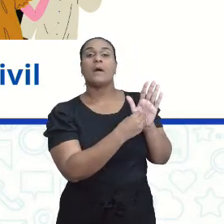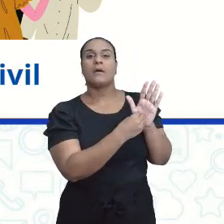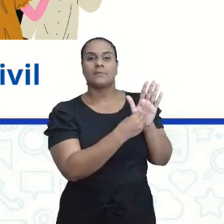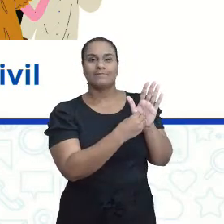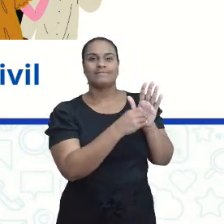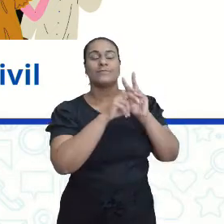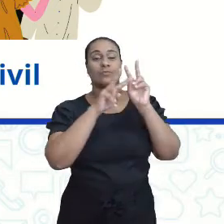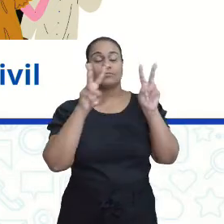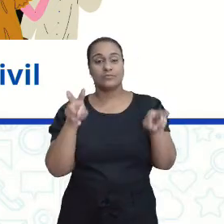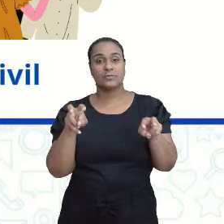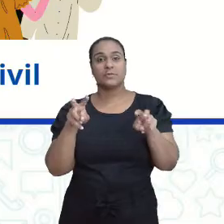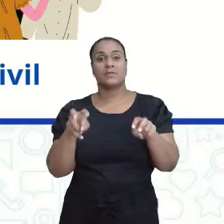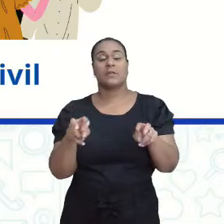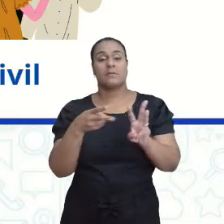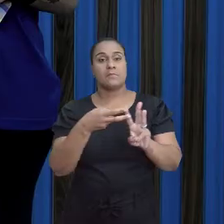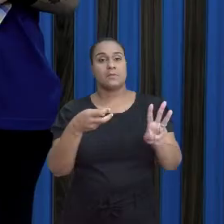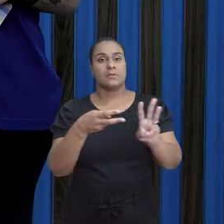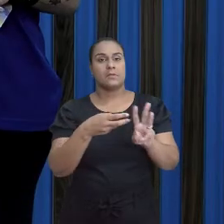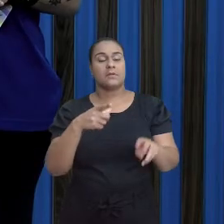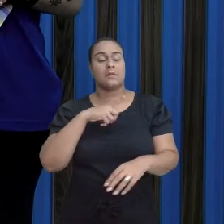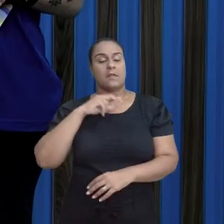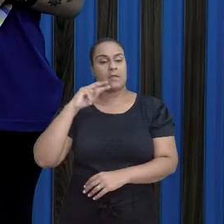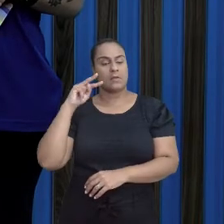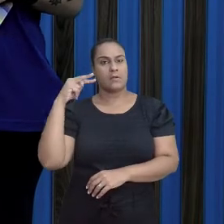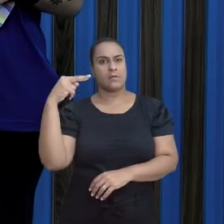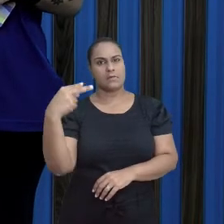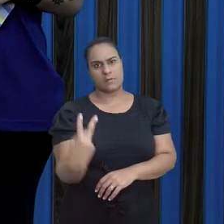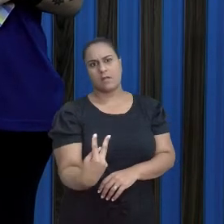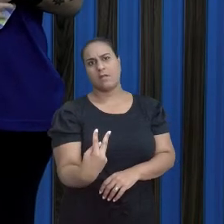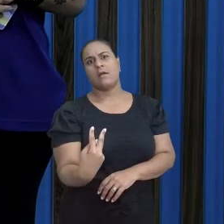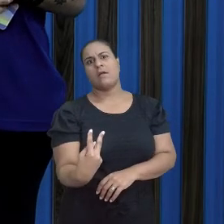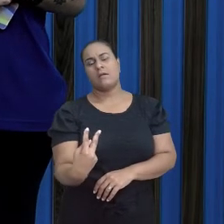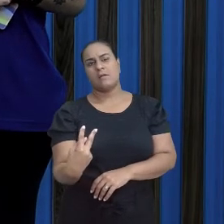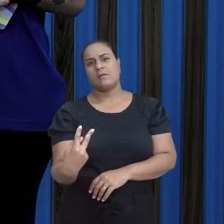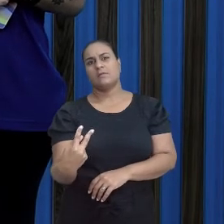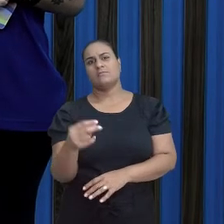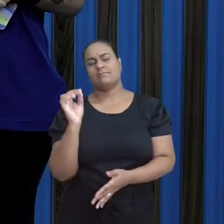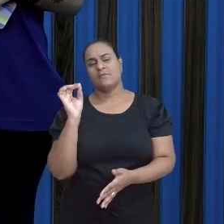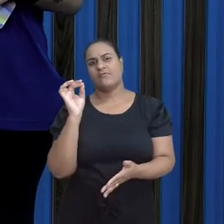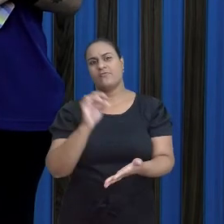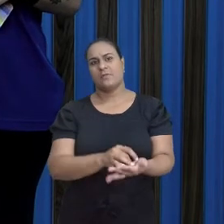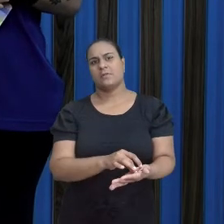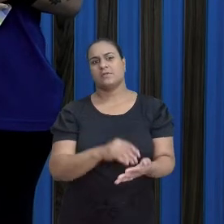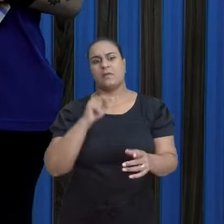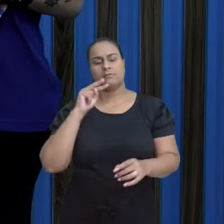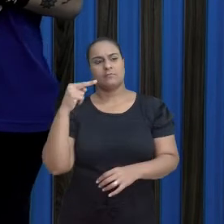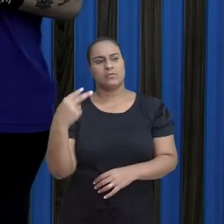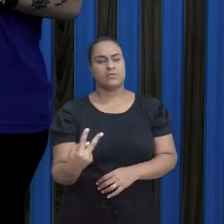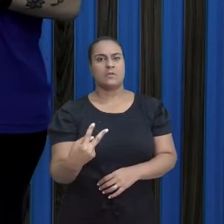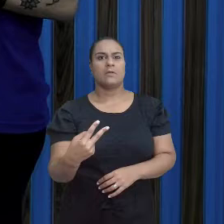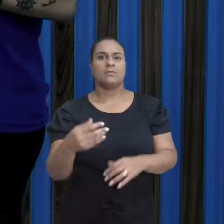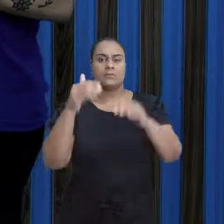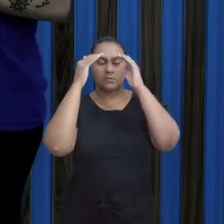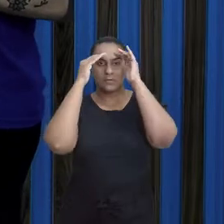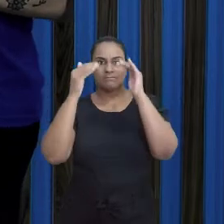esse seu reconhecimento, né? Esses povos originários aí, eles possam ser reconhecidos e ser respeitados.